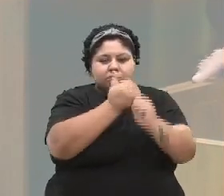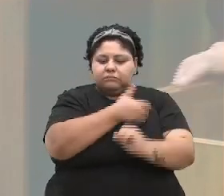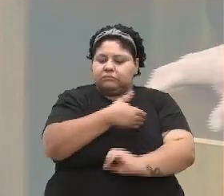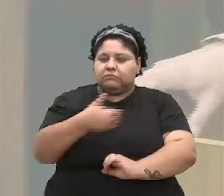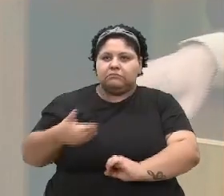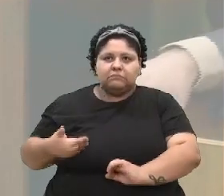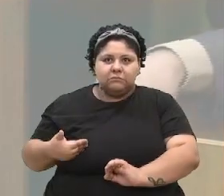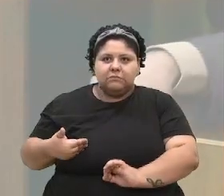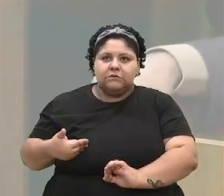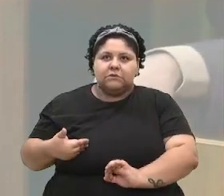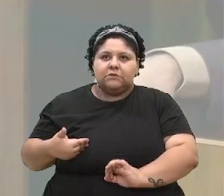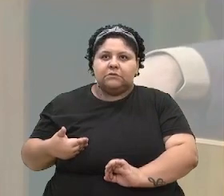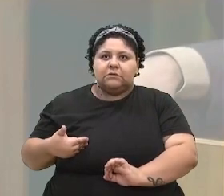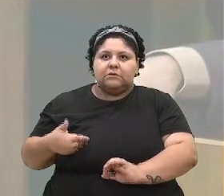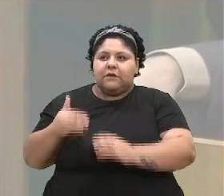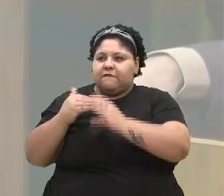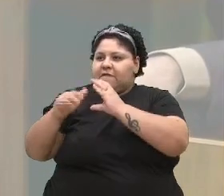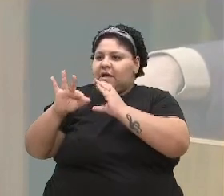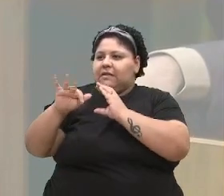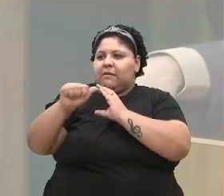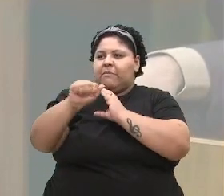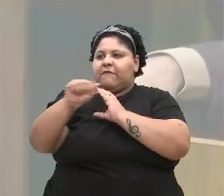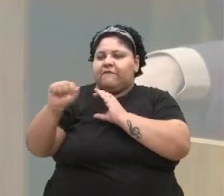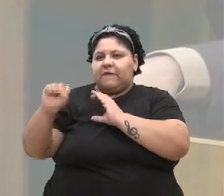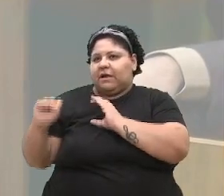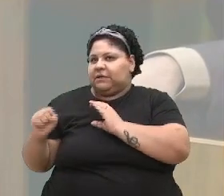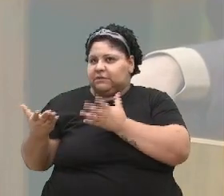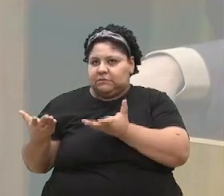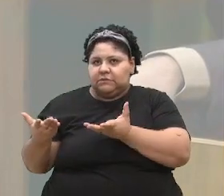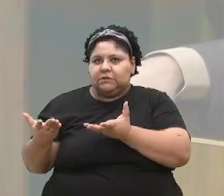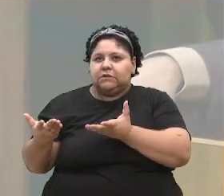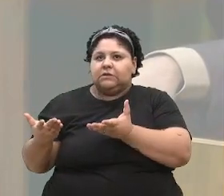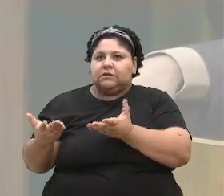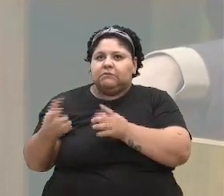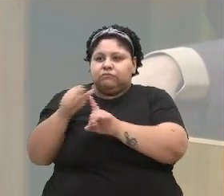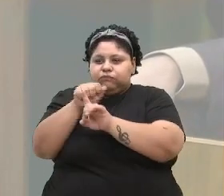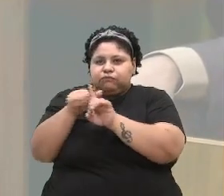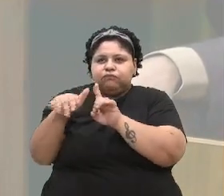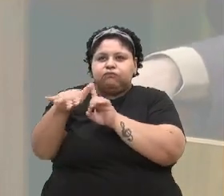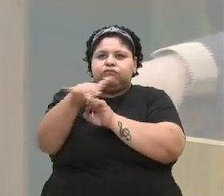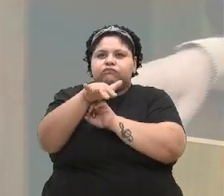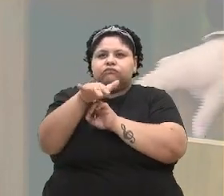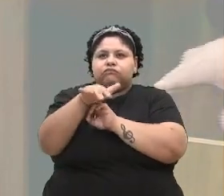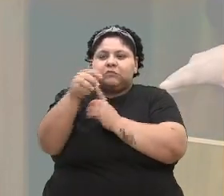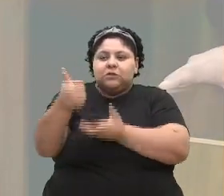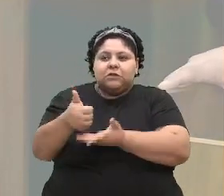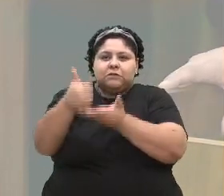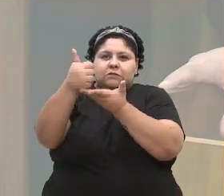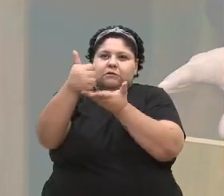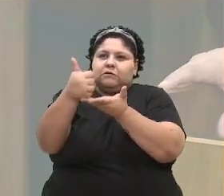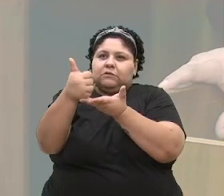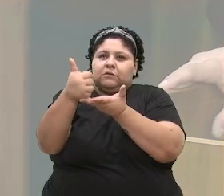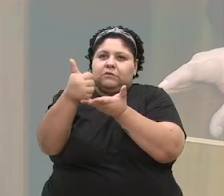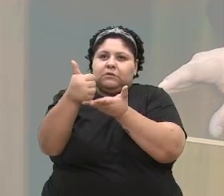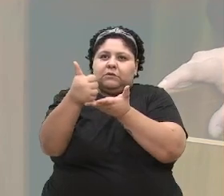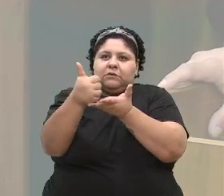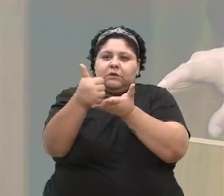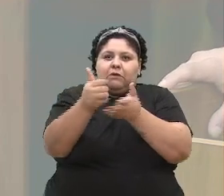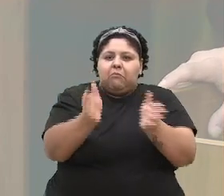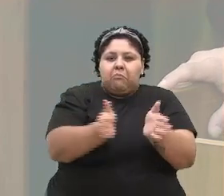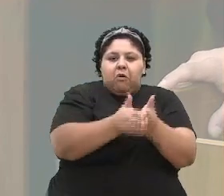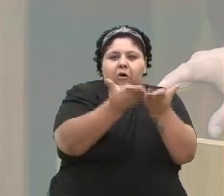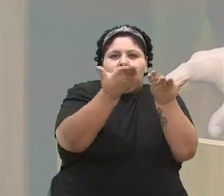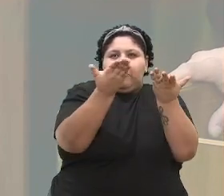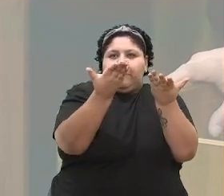pública, para a FAS, a parte do assistencialismo que beneficia, independente se é classe A, B ou C, em